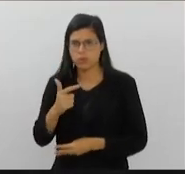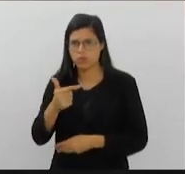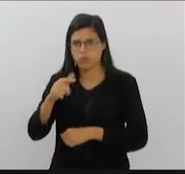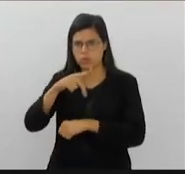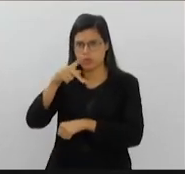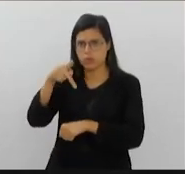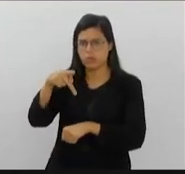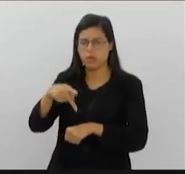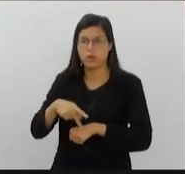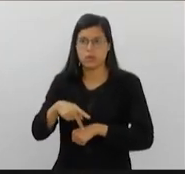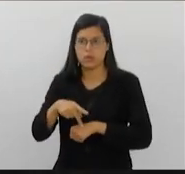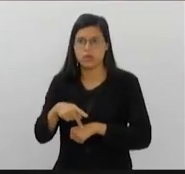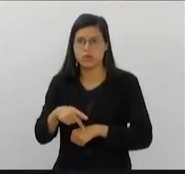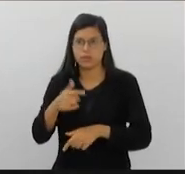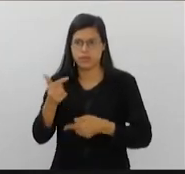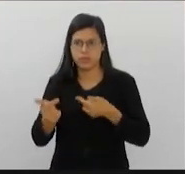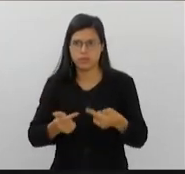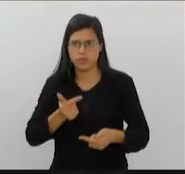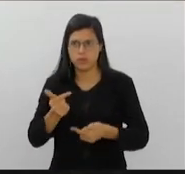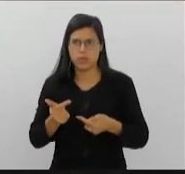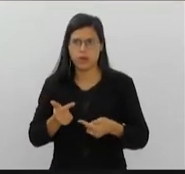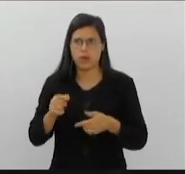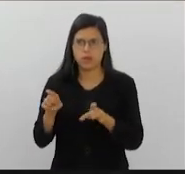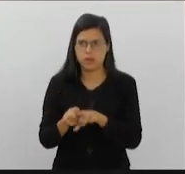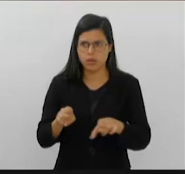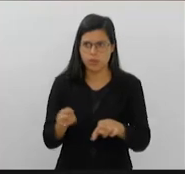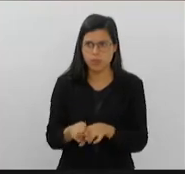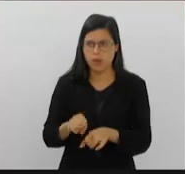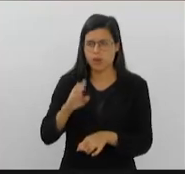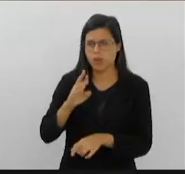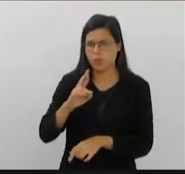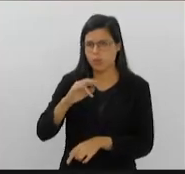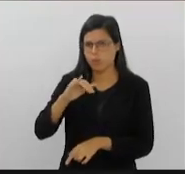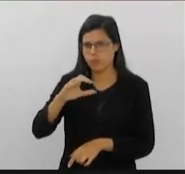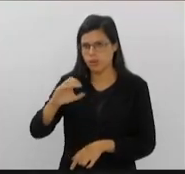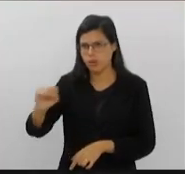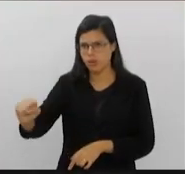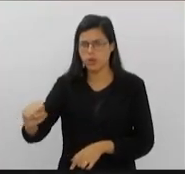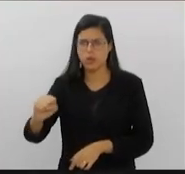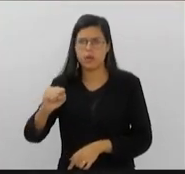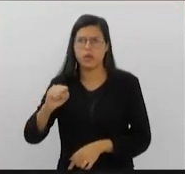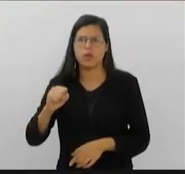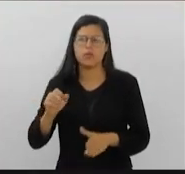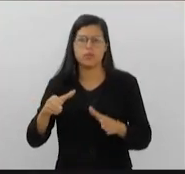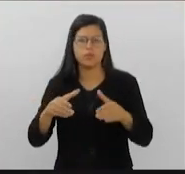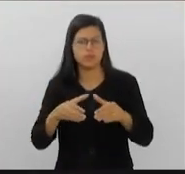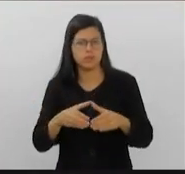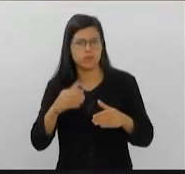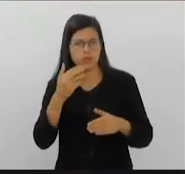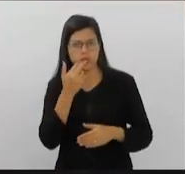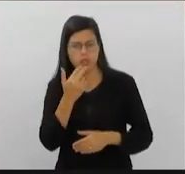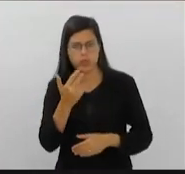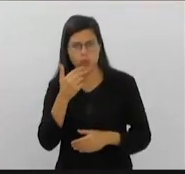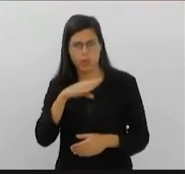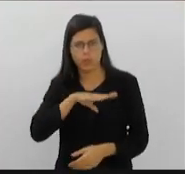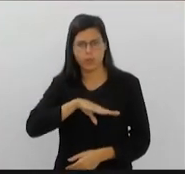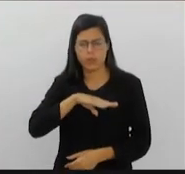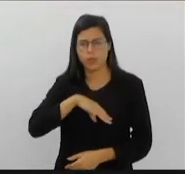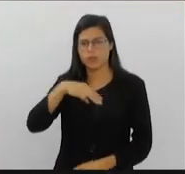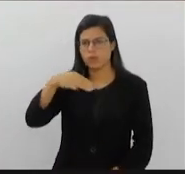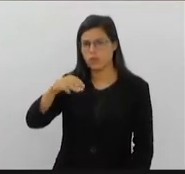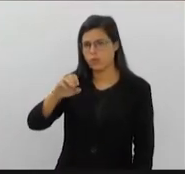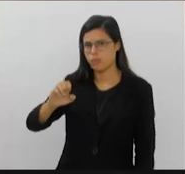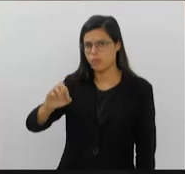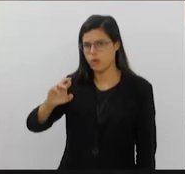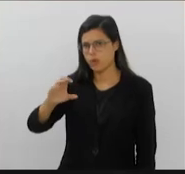dos últimos anos, fui trabalhar com a juventude nos BRICS, na Iberoamérica, na Comunidade dos Países de Língua Portuguesa, no Mercosul, nas Nações